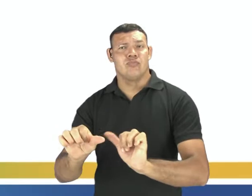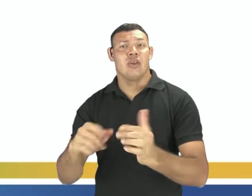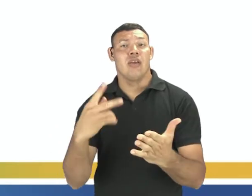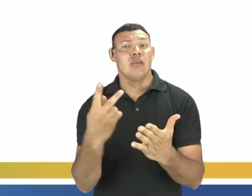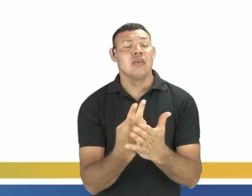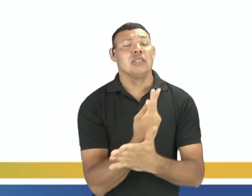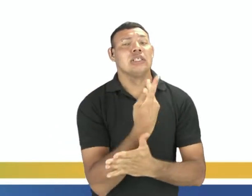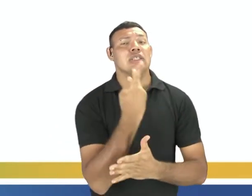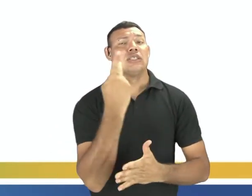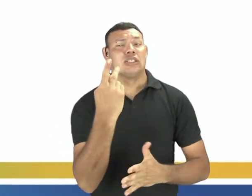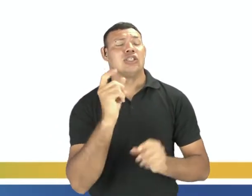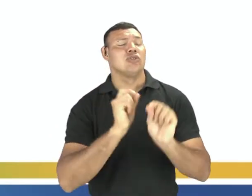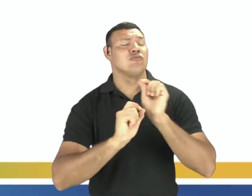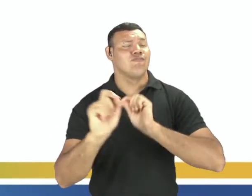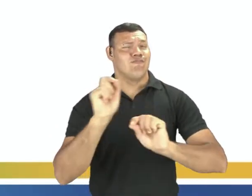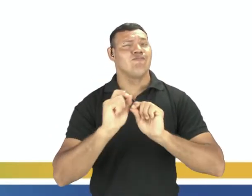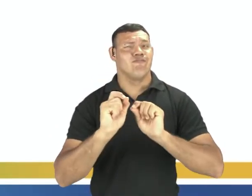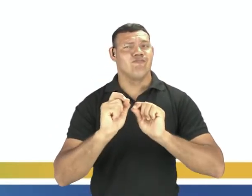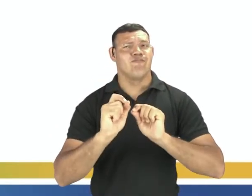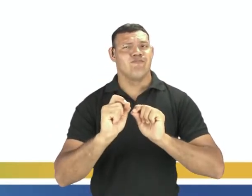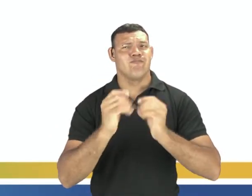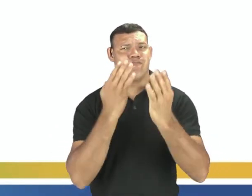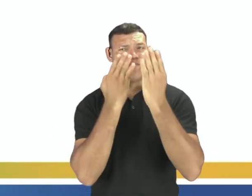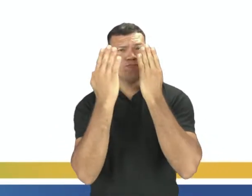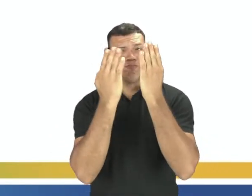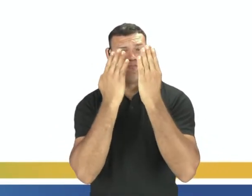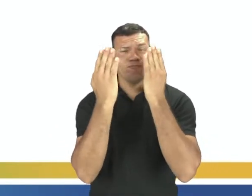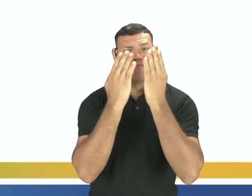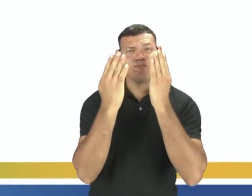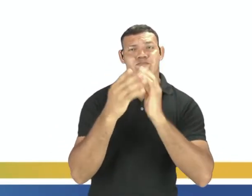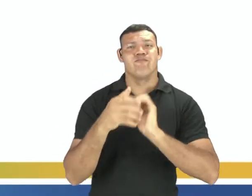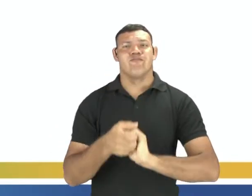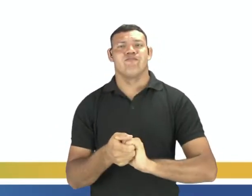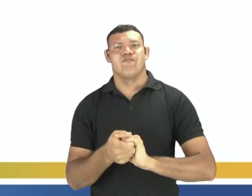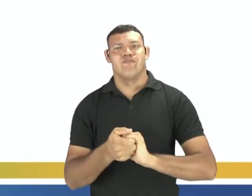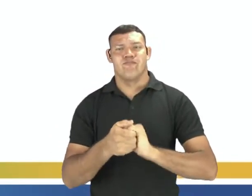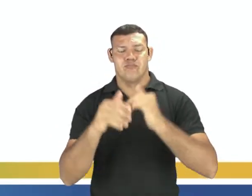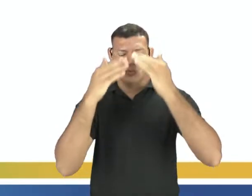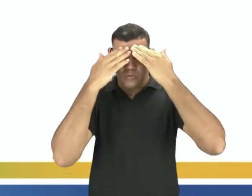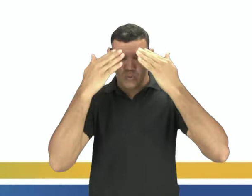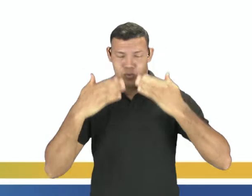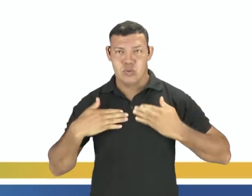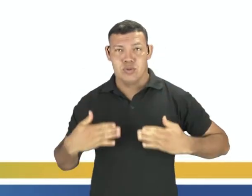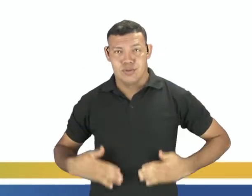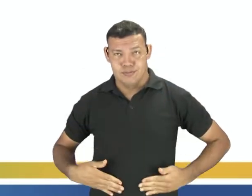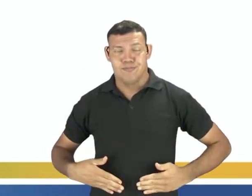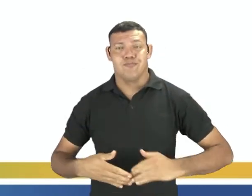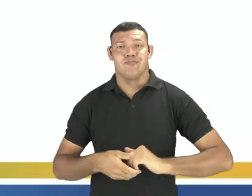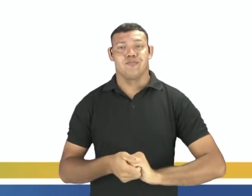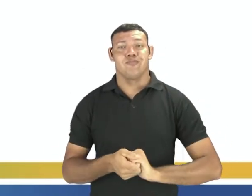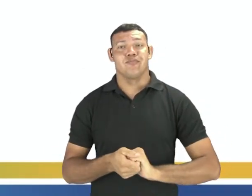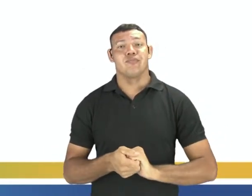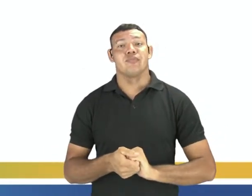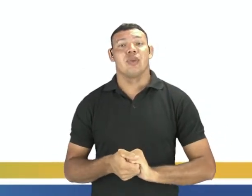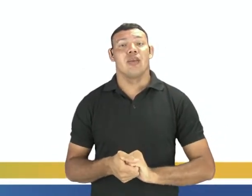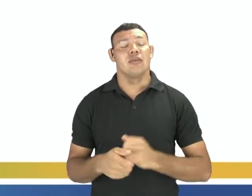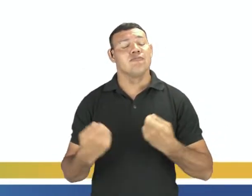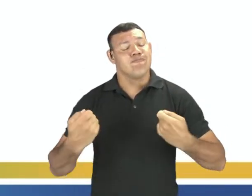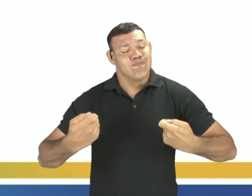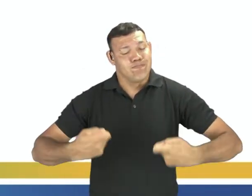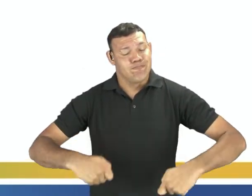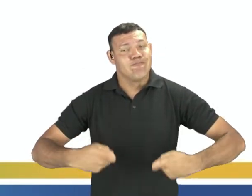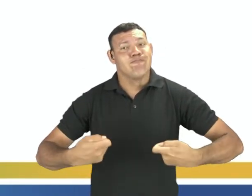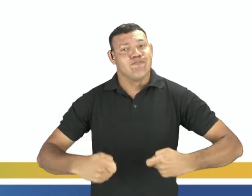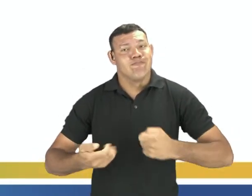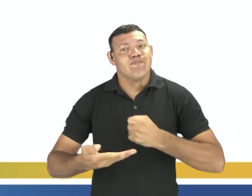acontece as transformações, tanto psicológicas como fisicamente. Para isso, há